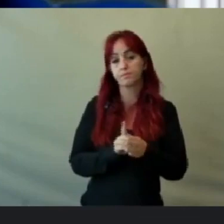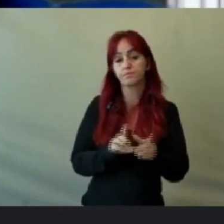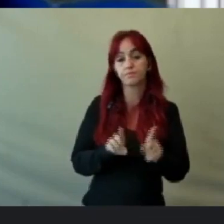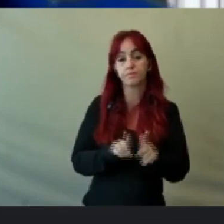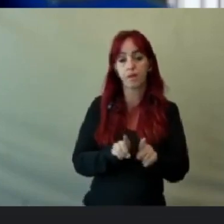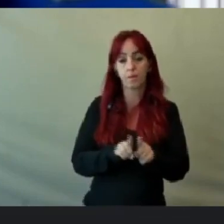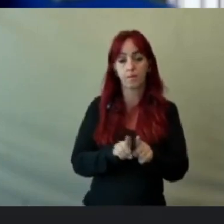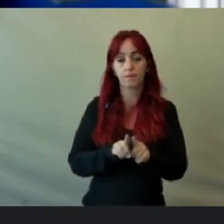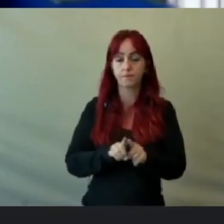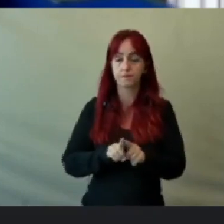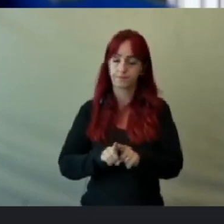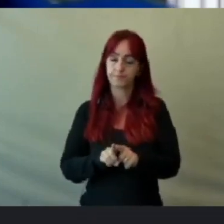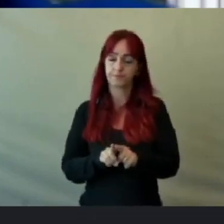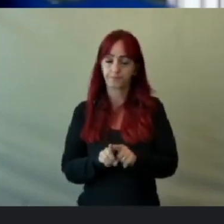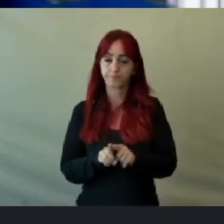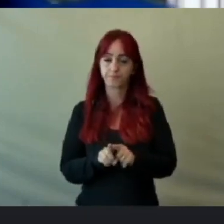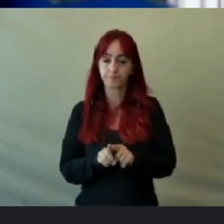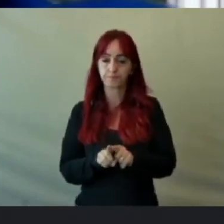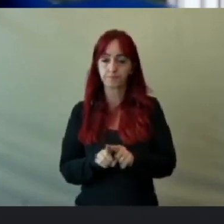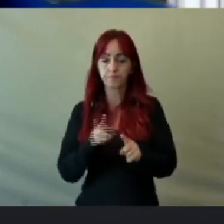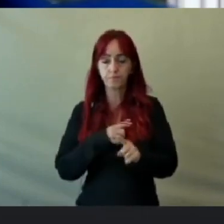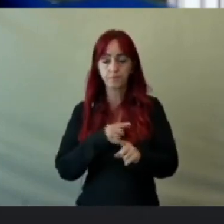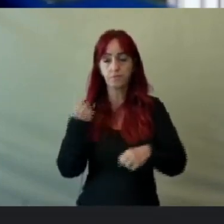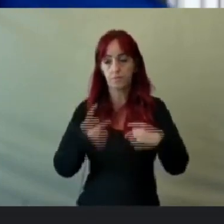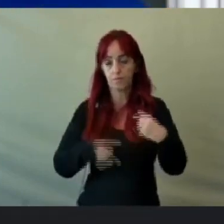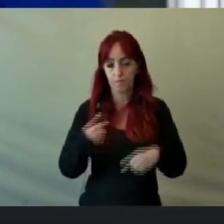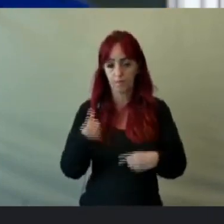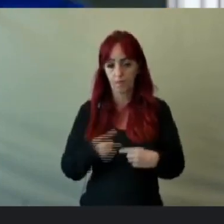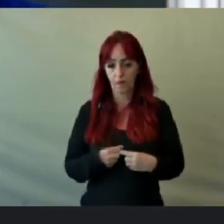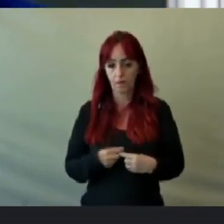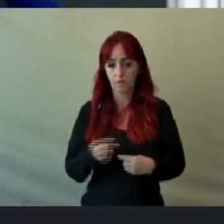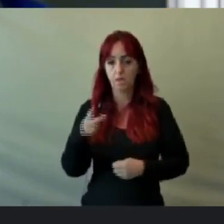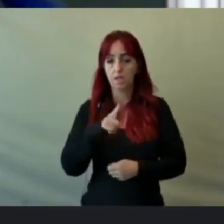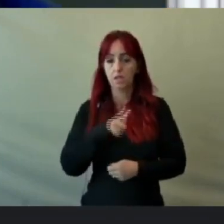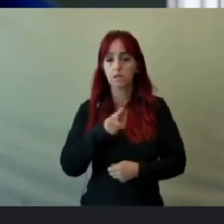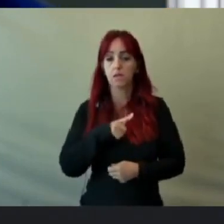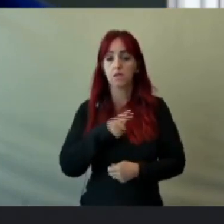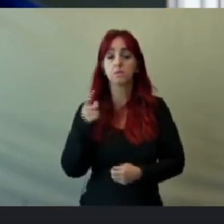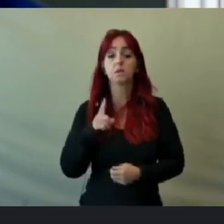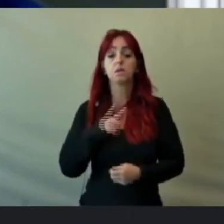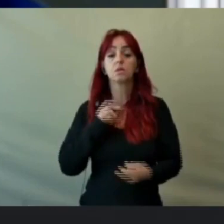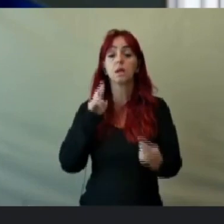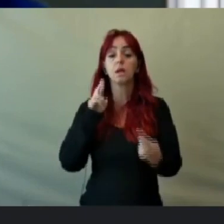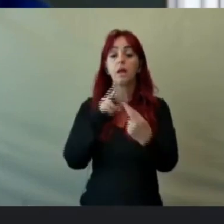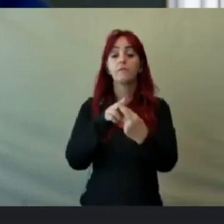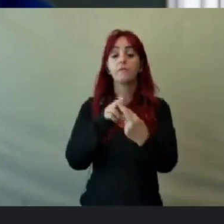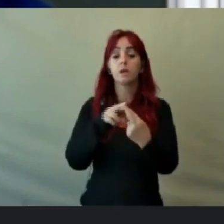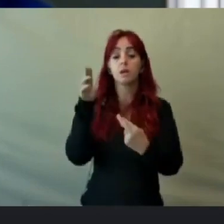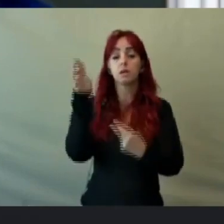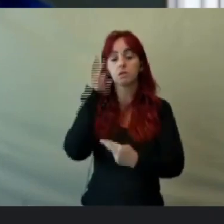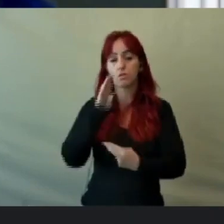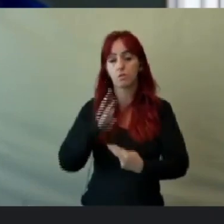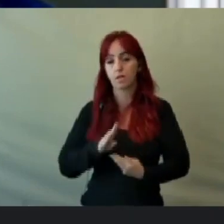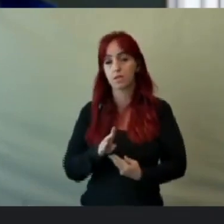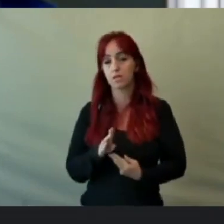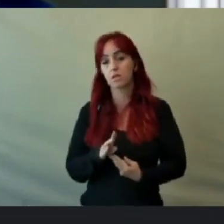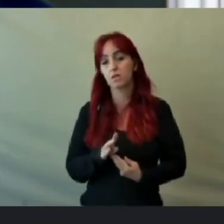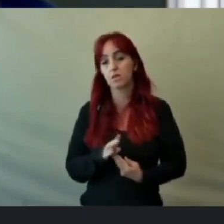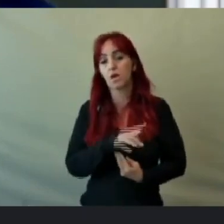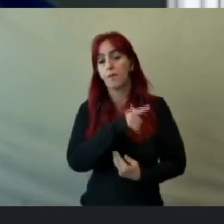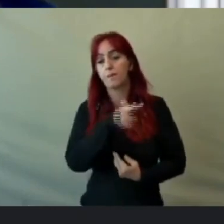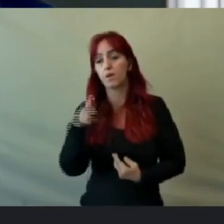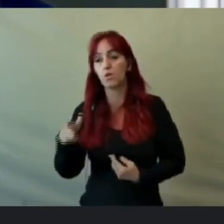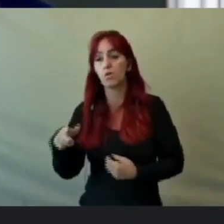fazer uma discussão nós temos sido referência no Brasil né e para outros municípios de como que a gente tem sido